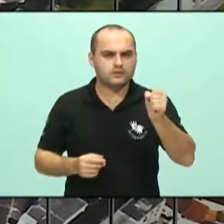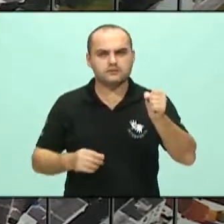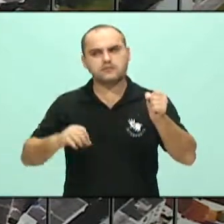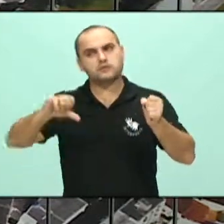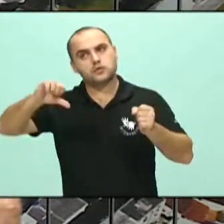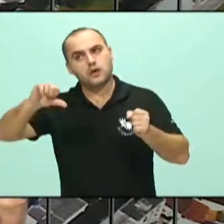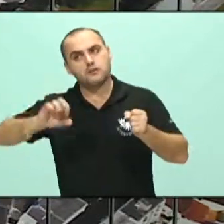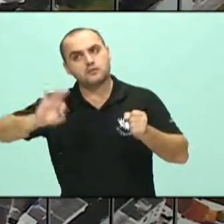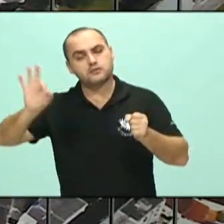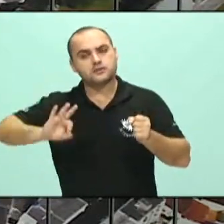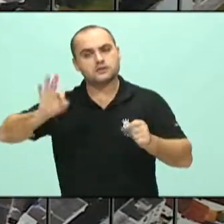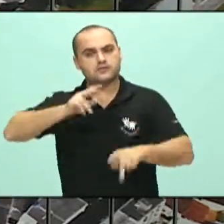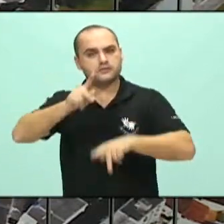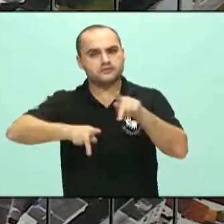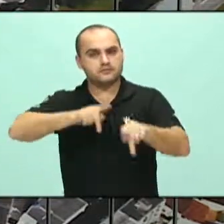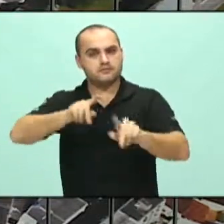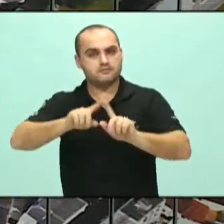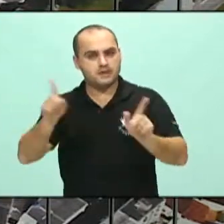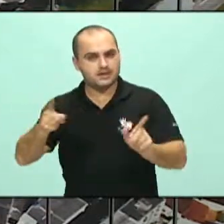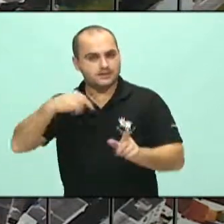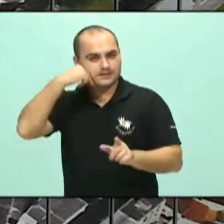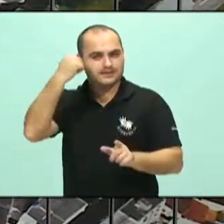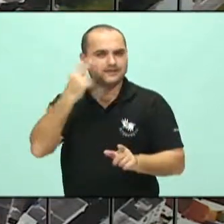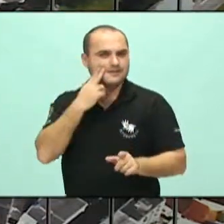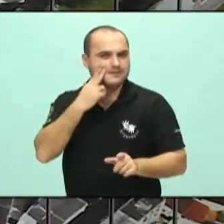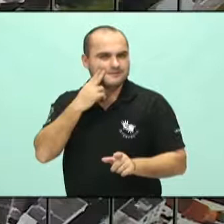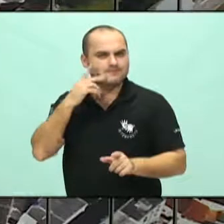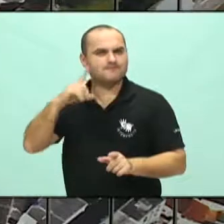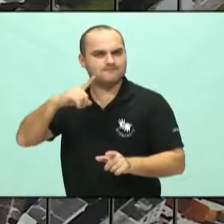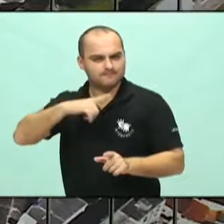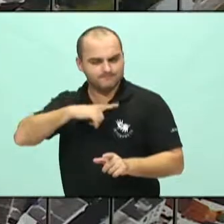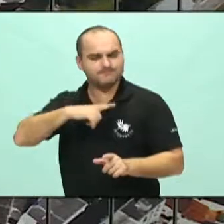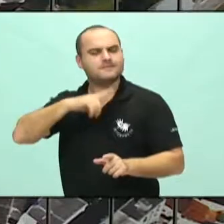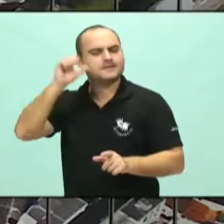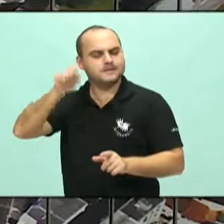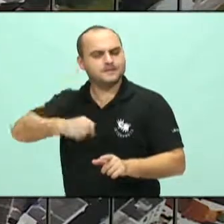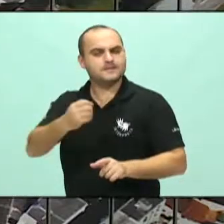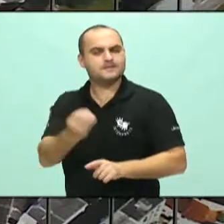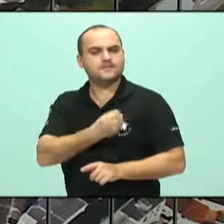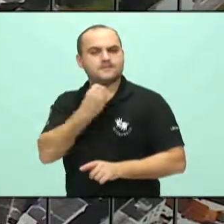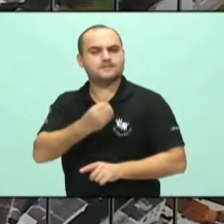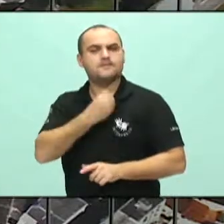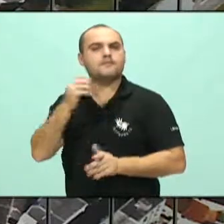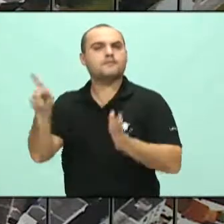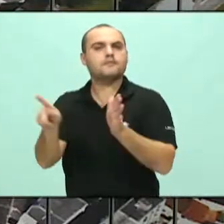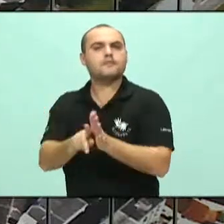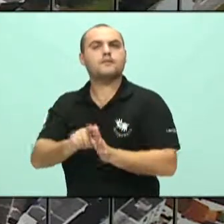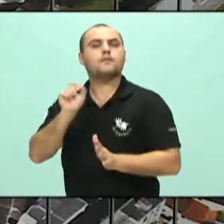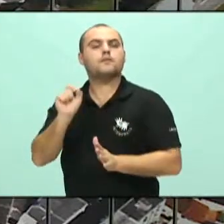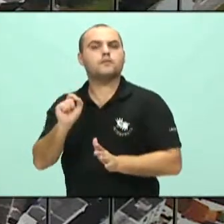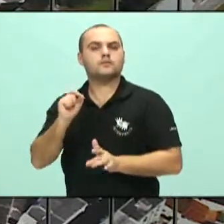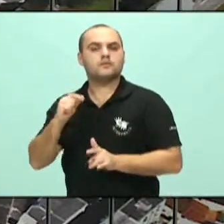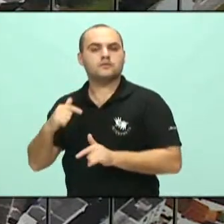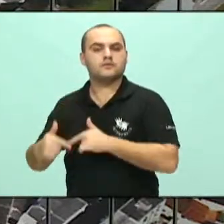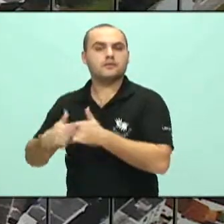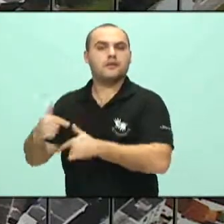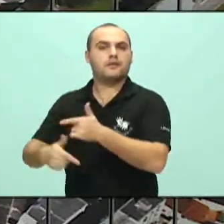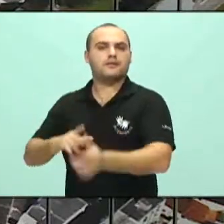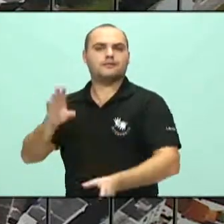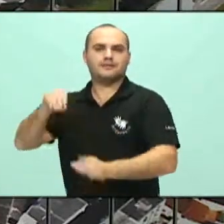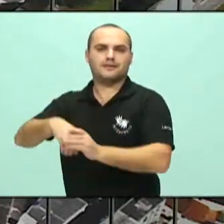da população. Mas os negros tiveram uma presença muito expressiva, principalmente no trabalho do